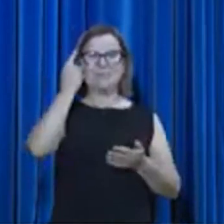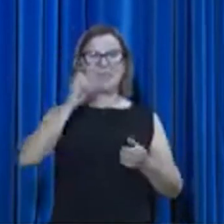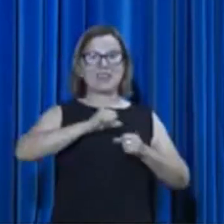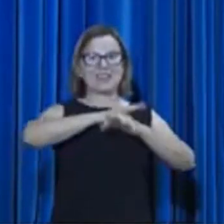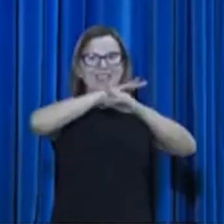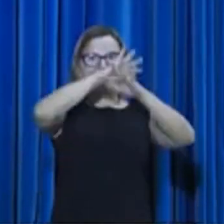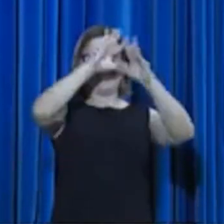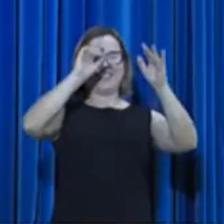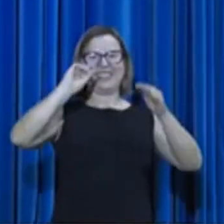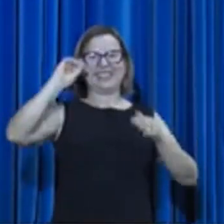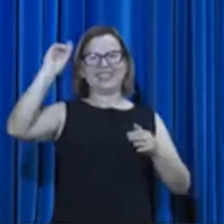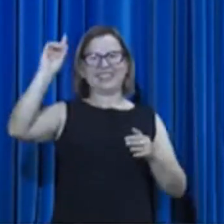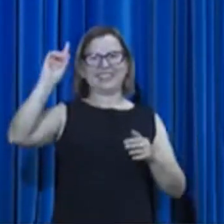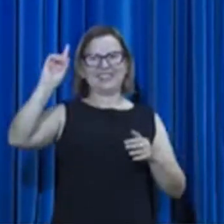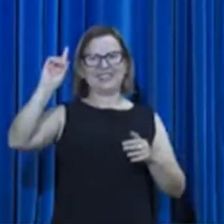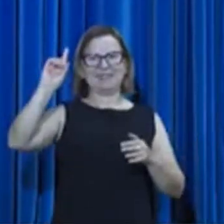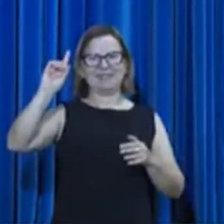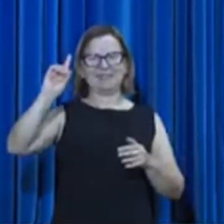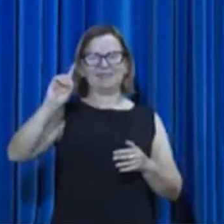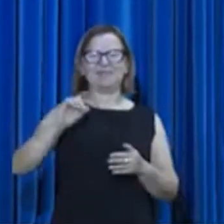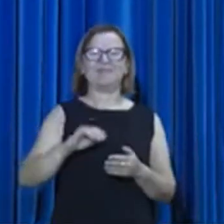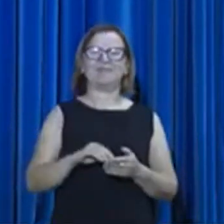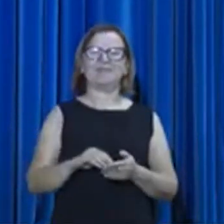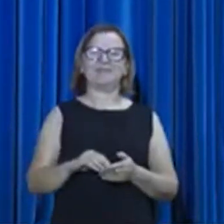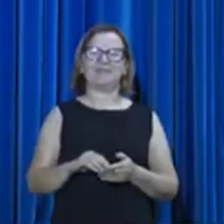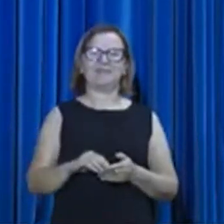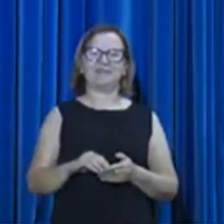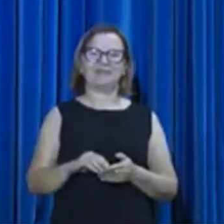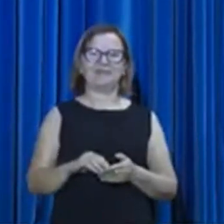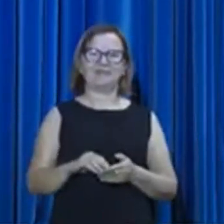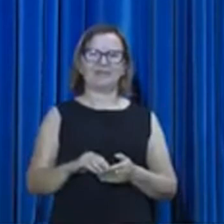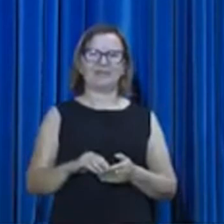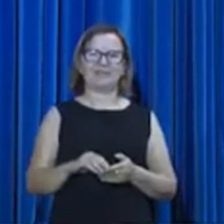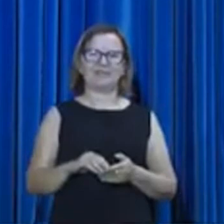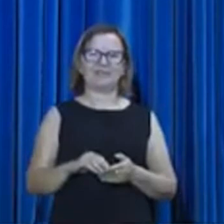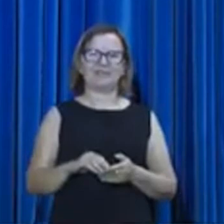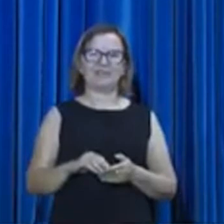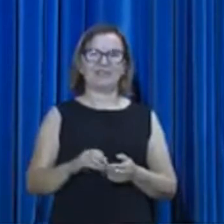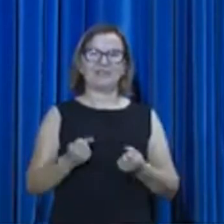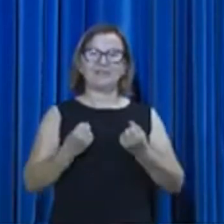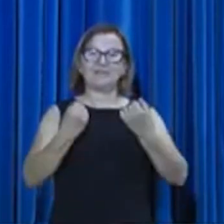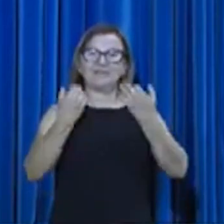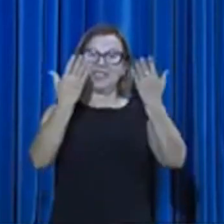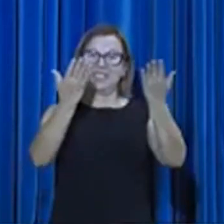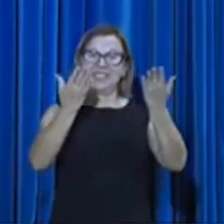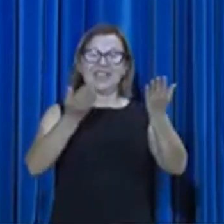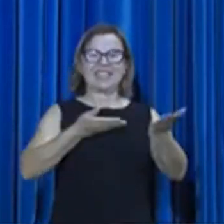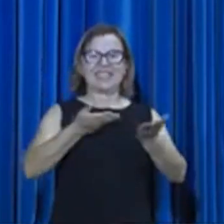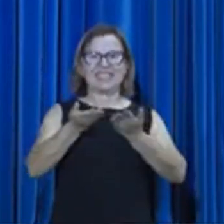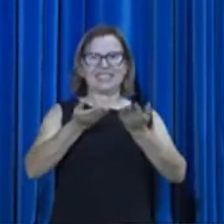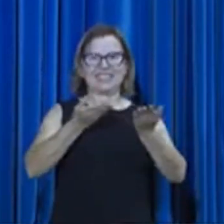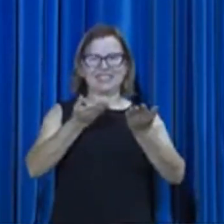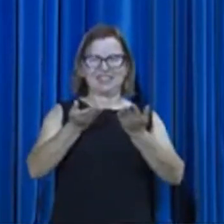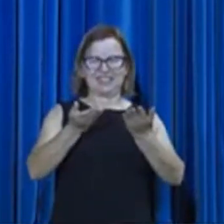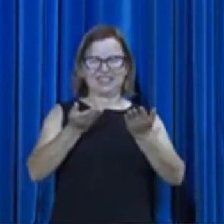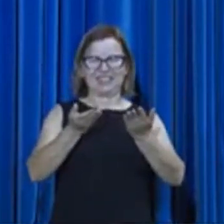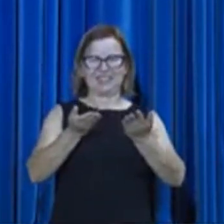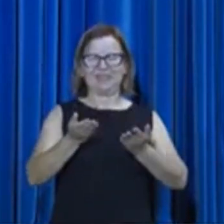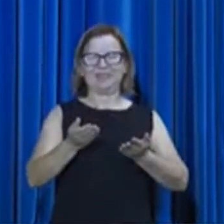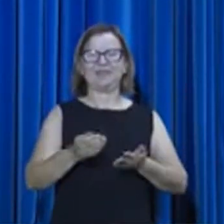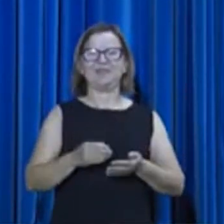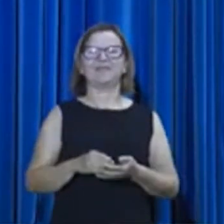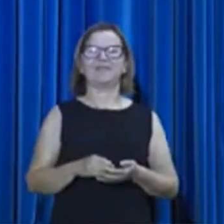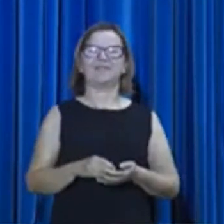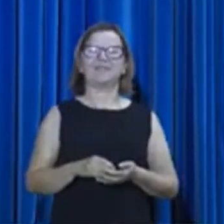e nada mais. Ministrar é servir, do grego diaconel.